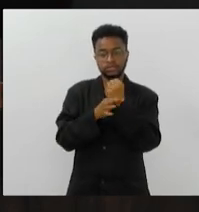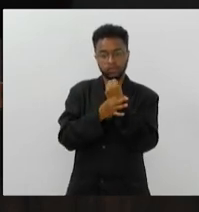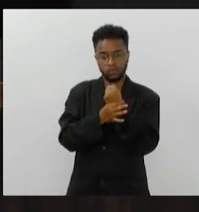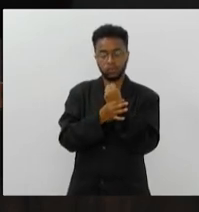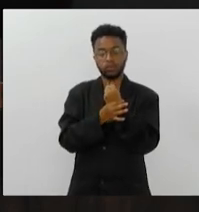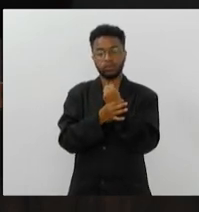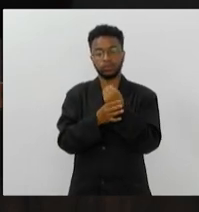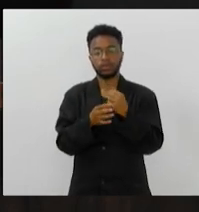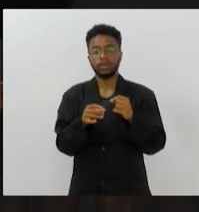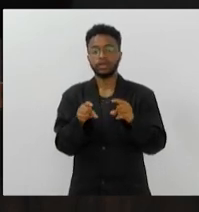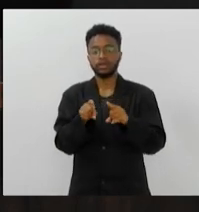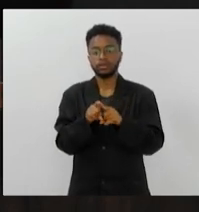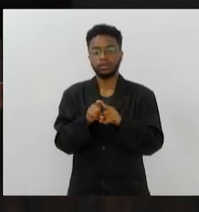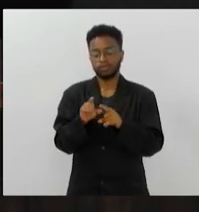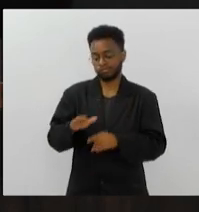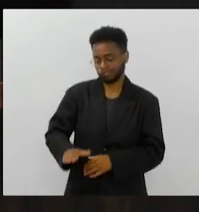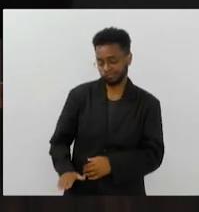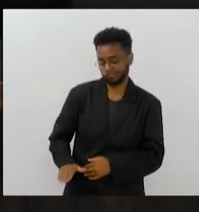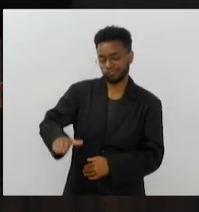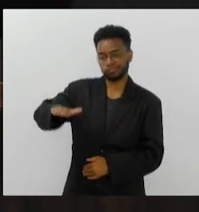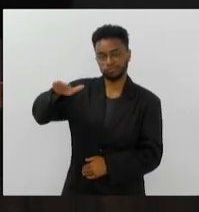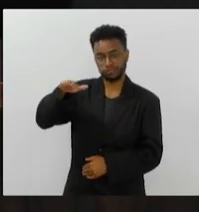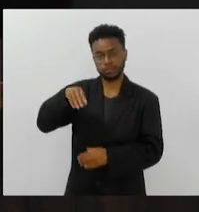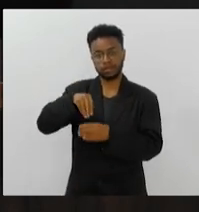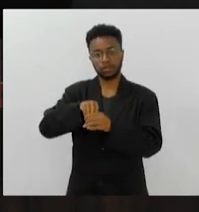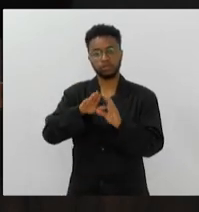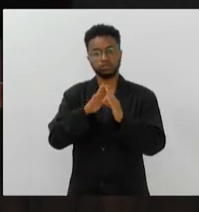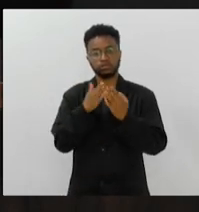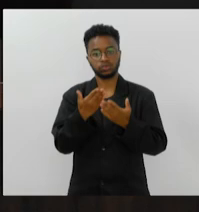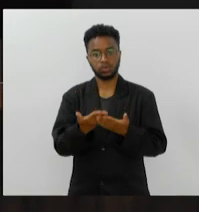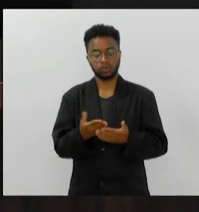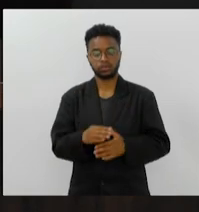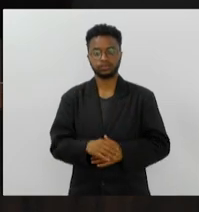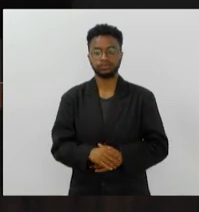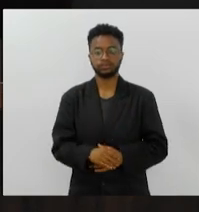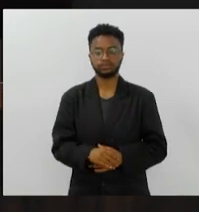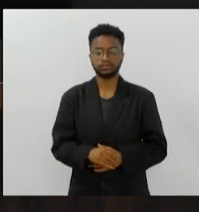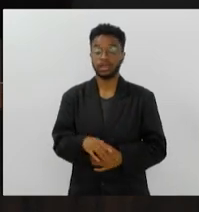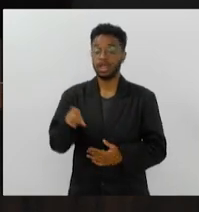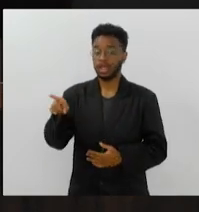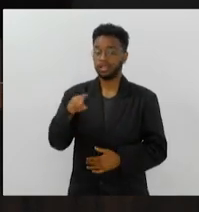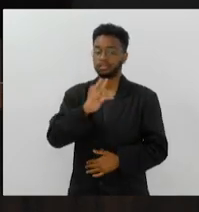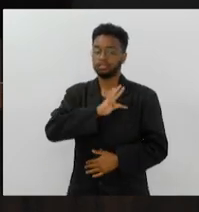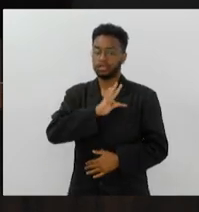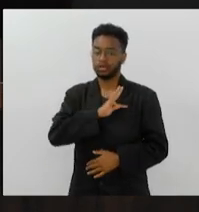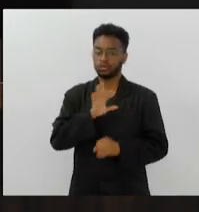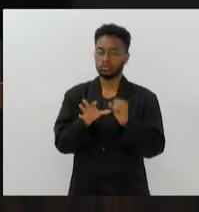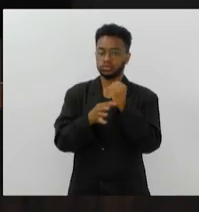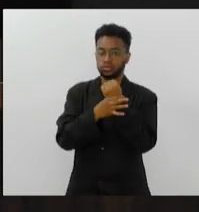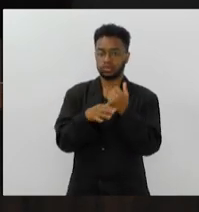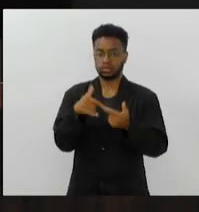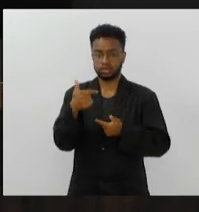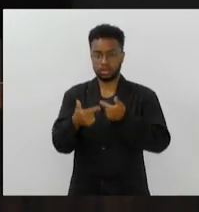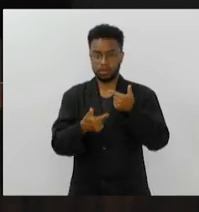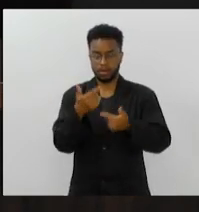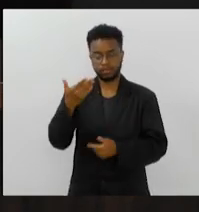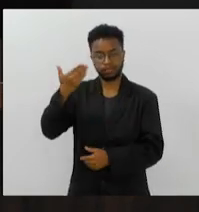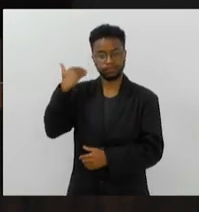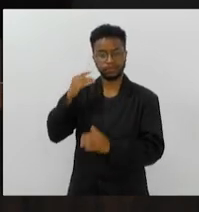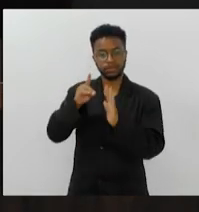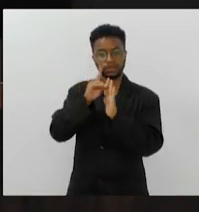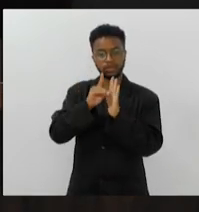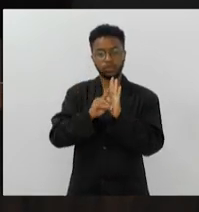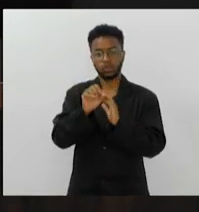salubre, desde a infância, nos bancos escolares. Técnico em segurança do trabalho, que na década de